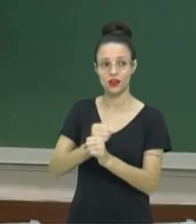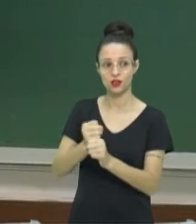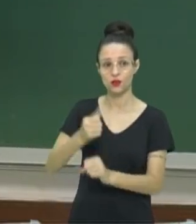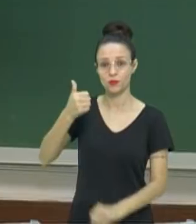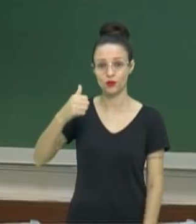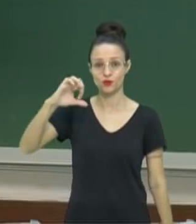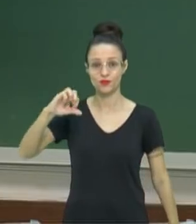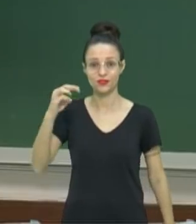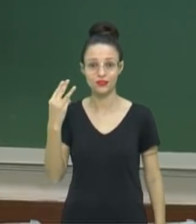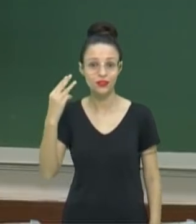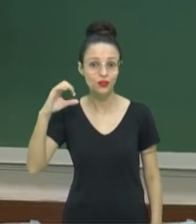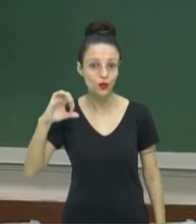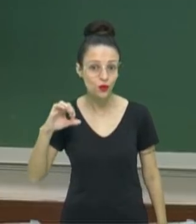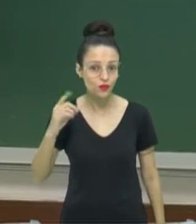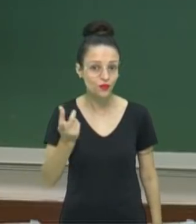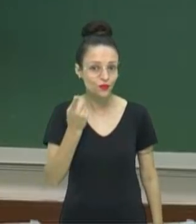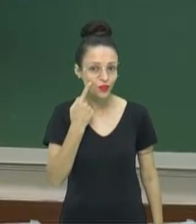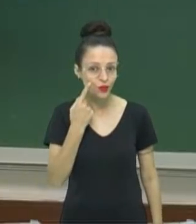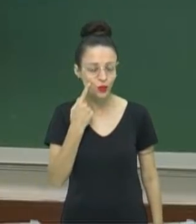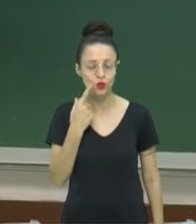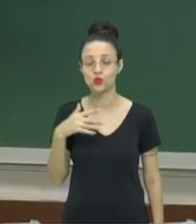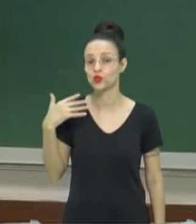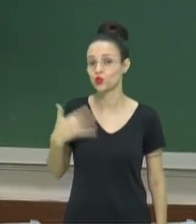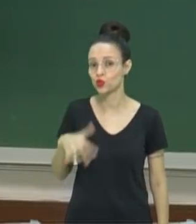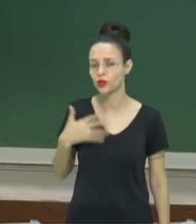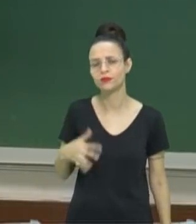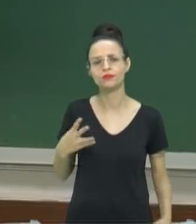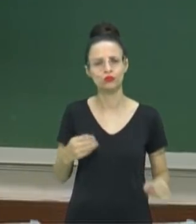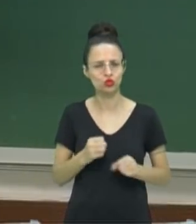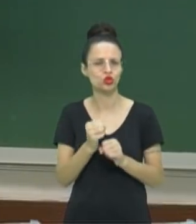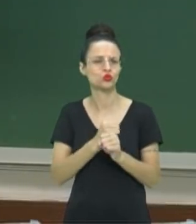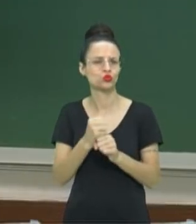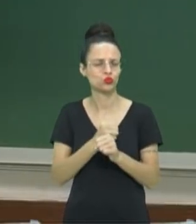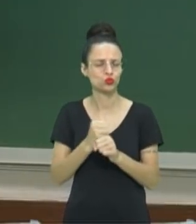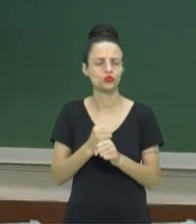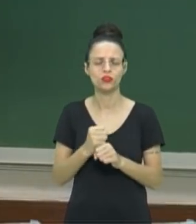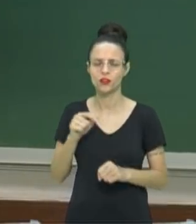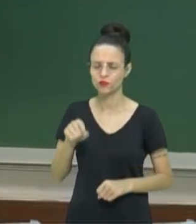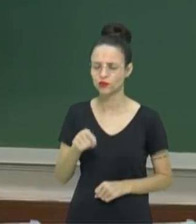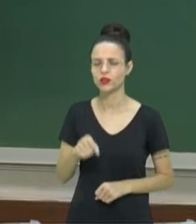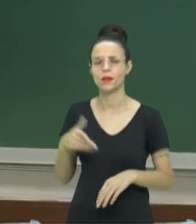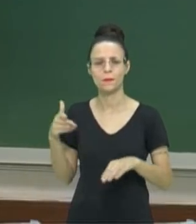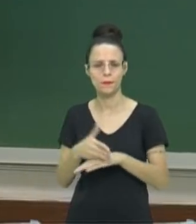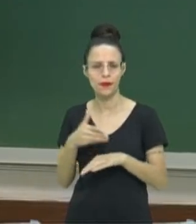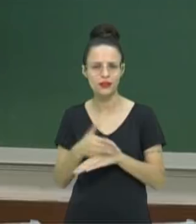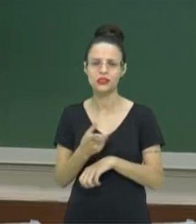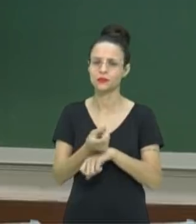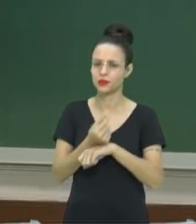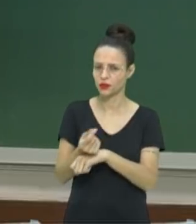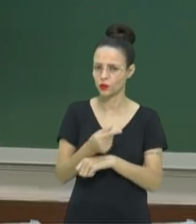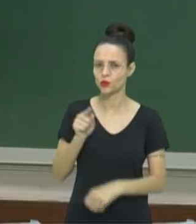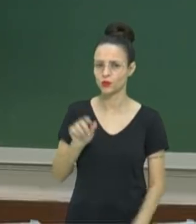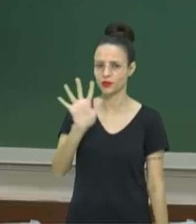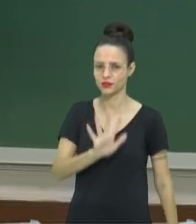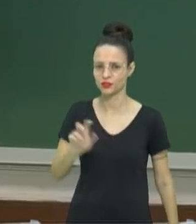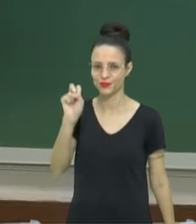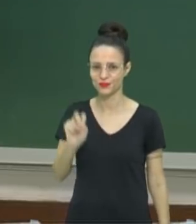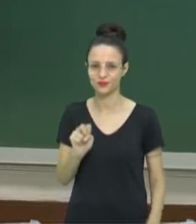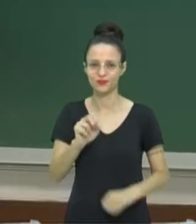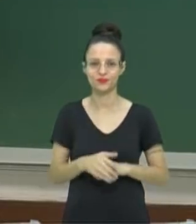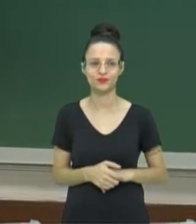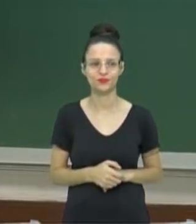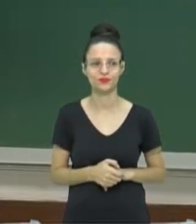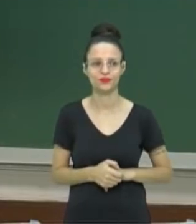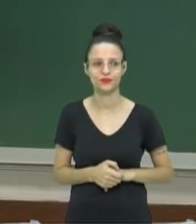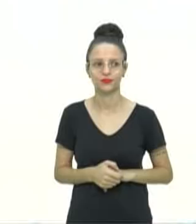10 de janeiro de 1939. Então, vejam quanto tempo ele já está participando aí das atividades na região, certo?